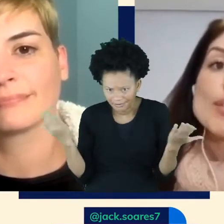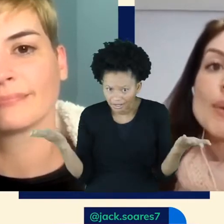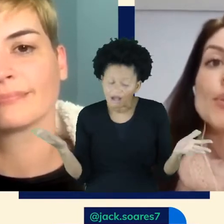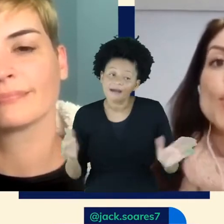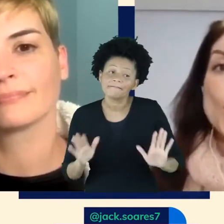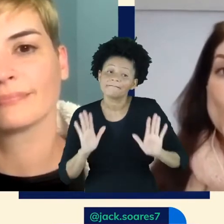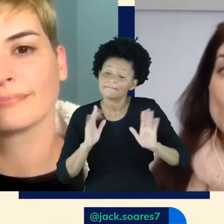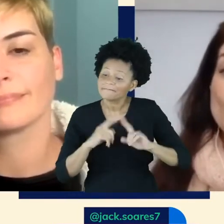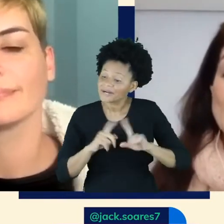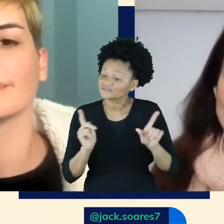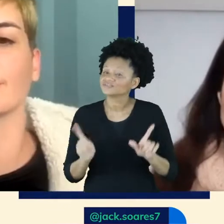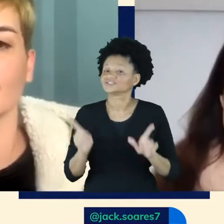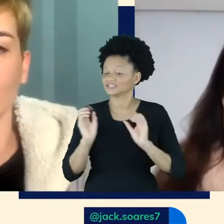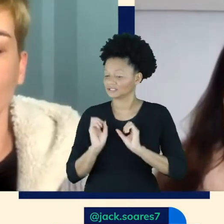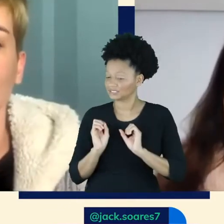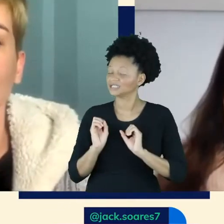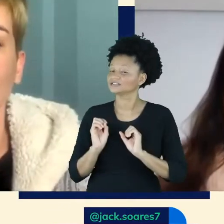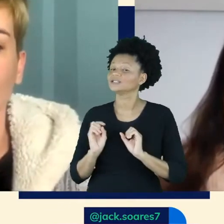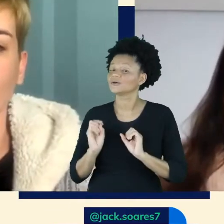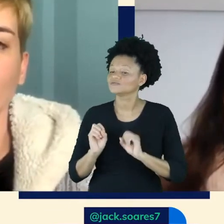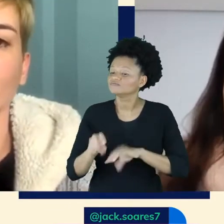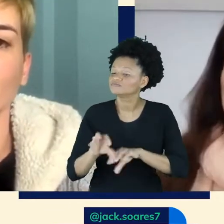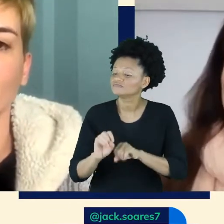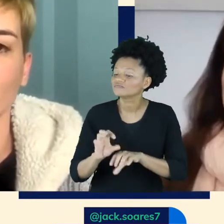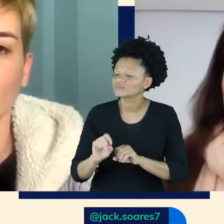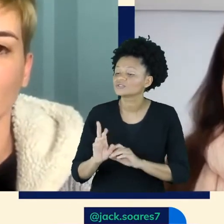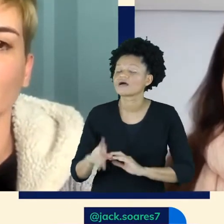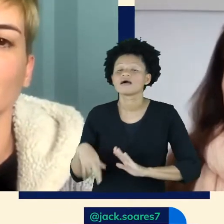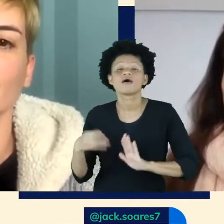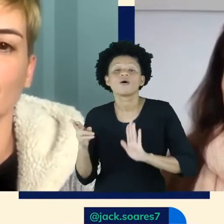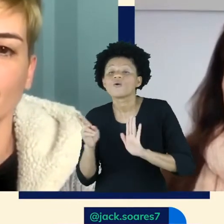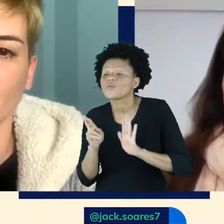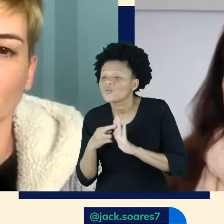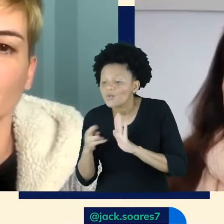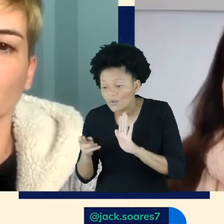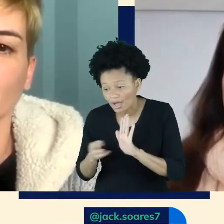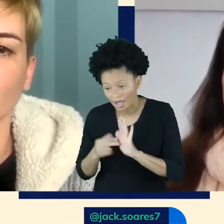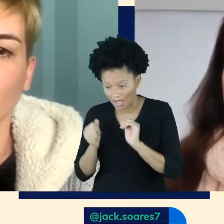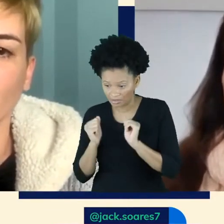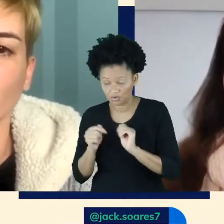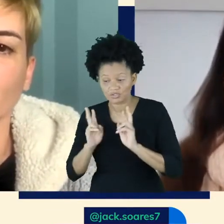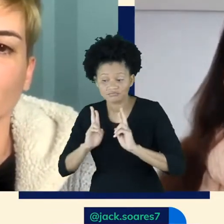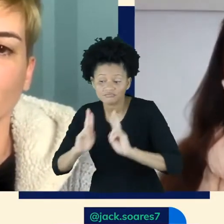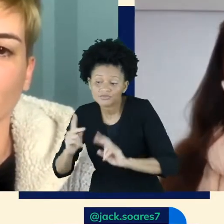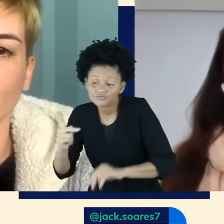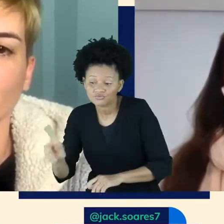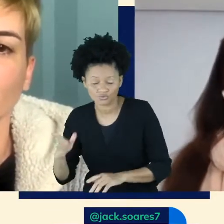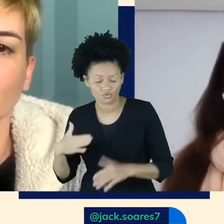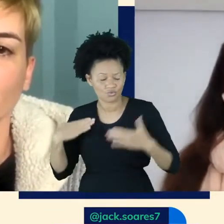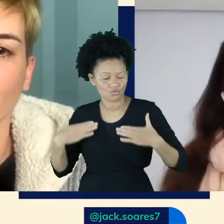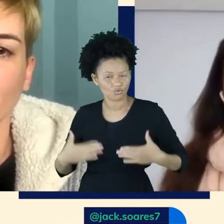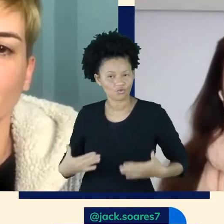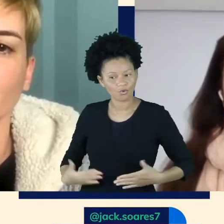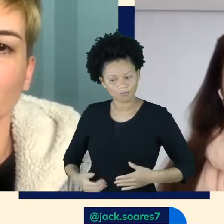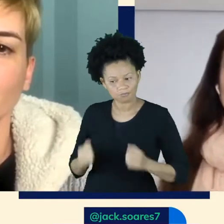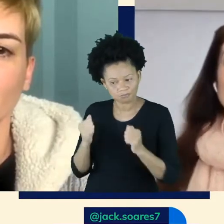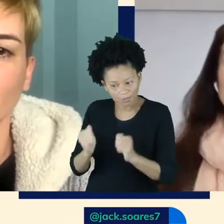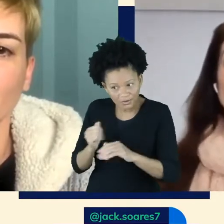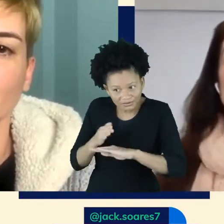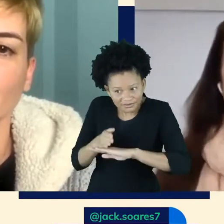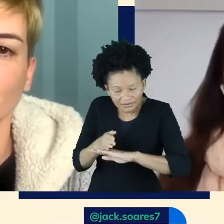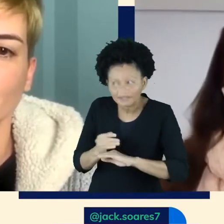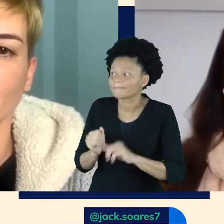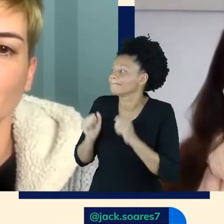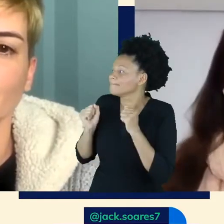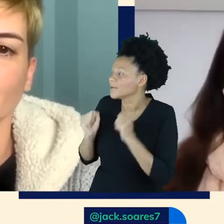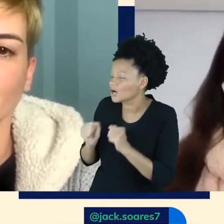olha, eu respeito o teu corpo. Então eu vou bater para falar, posso entrar? Para a criança ir aprendendo a falar, pode. Ela está